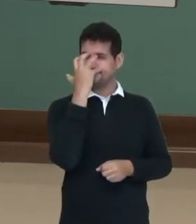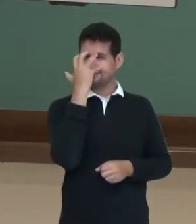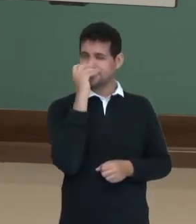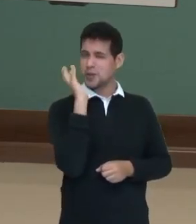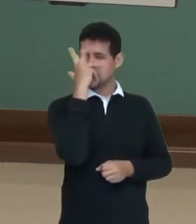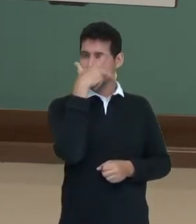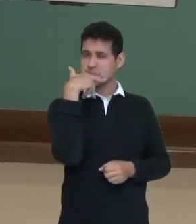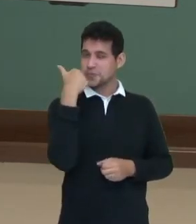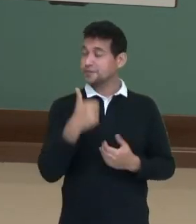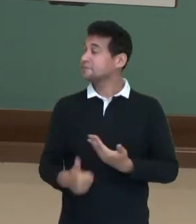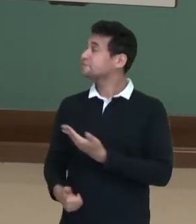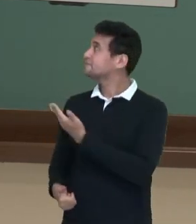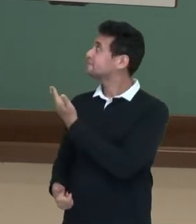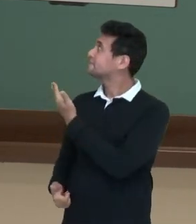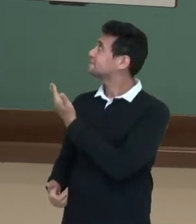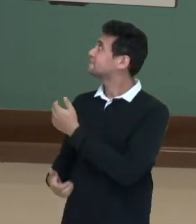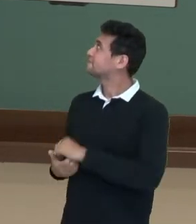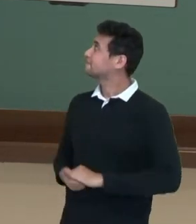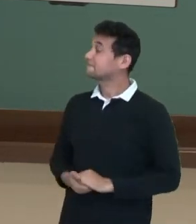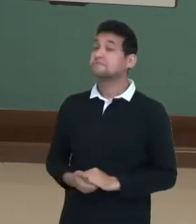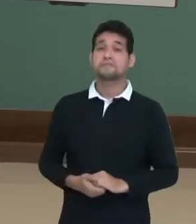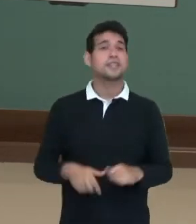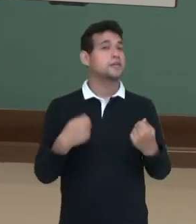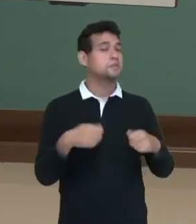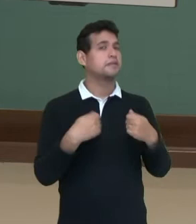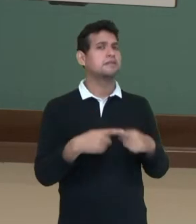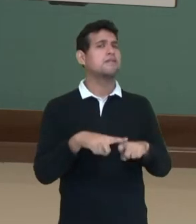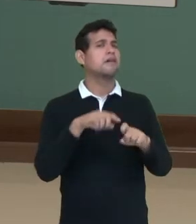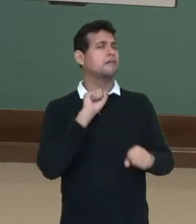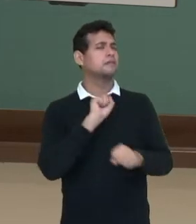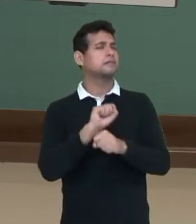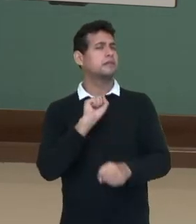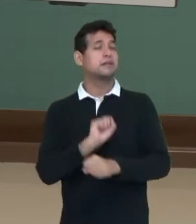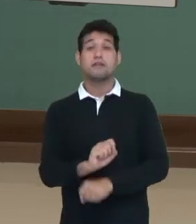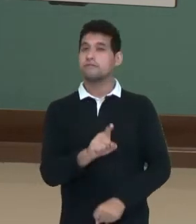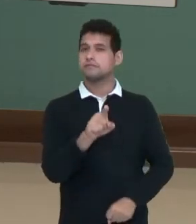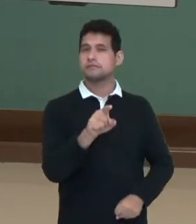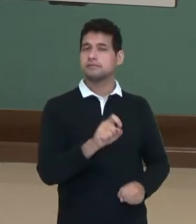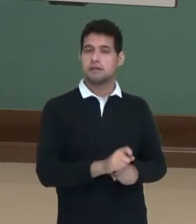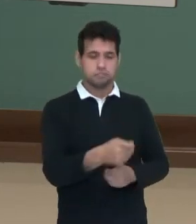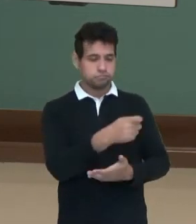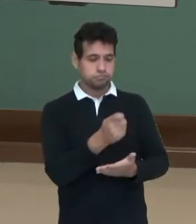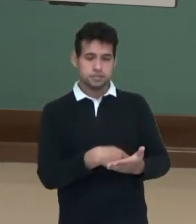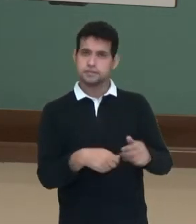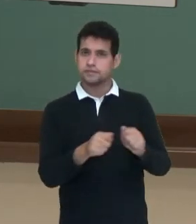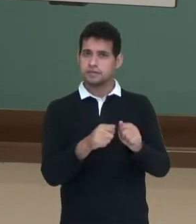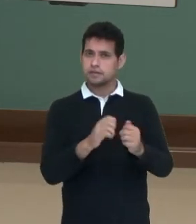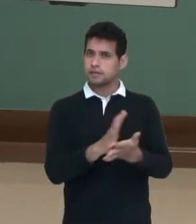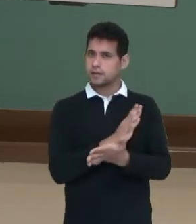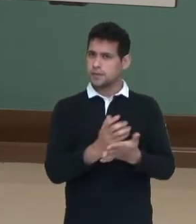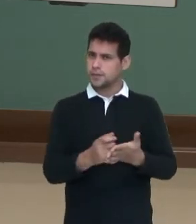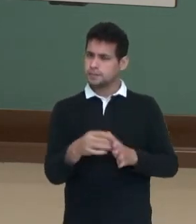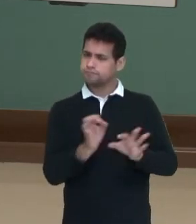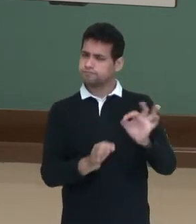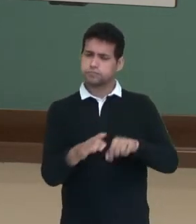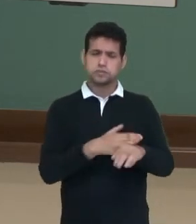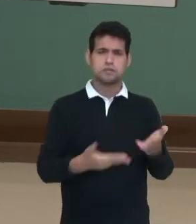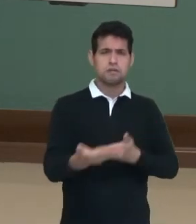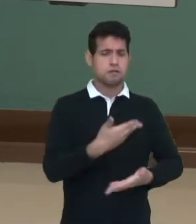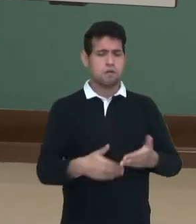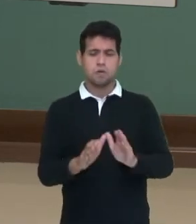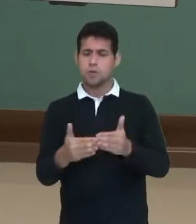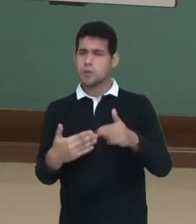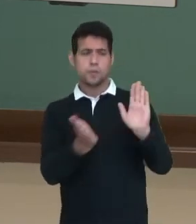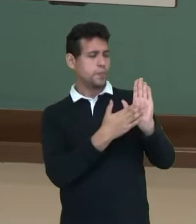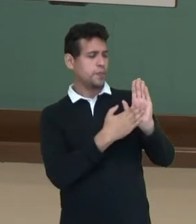charmoso cachorrinho aqui, né? Que ele precisa ser levantado. Então, eu vou dar um tempinho aí para você promover uma sadia discussão com a tua turma,